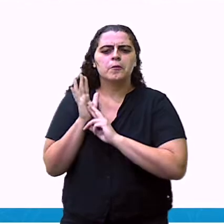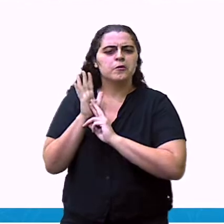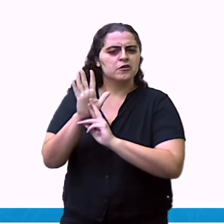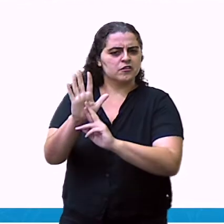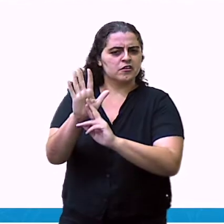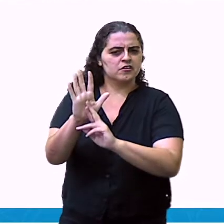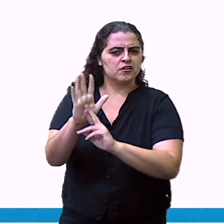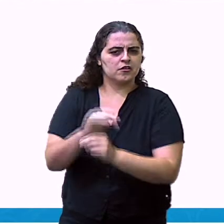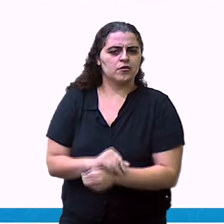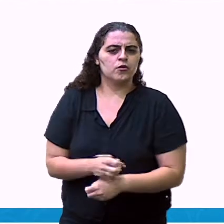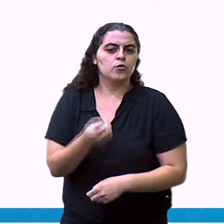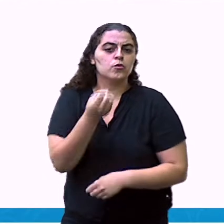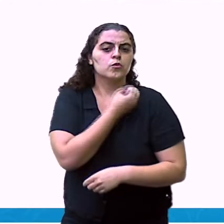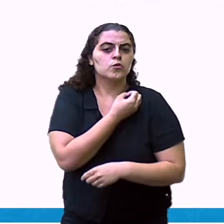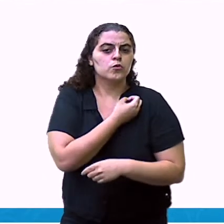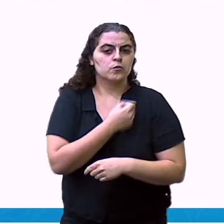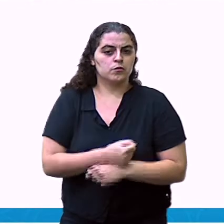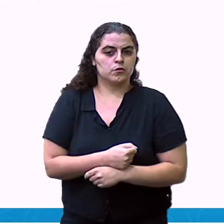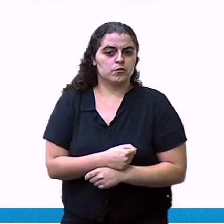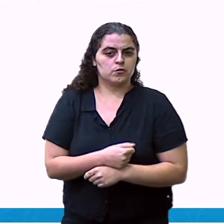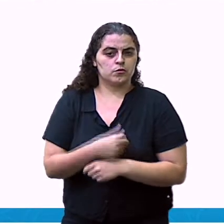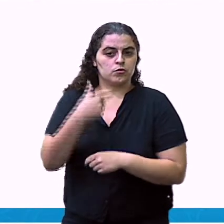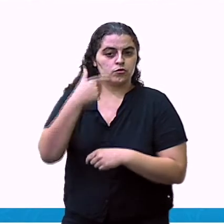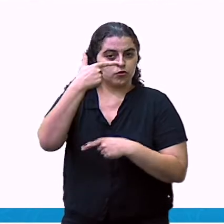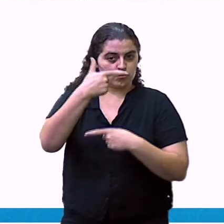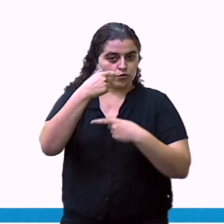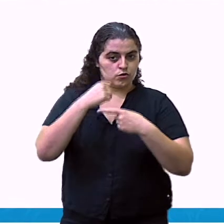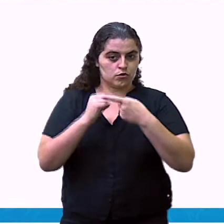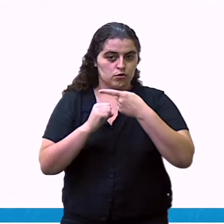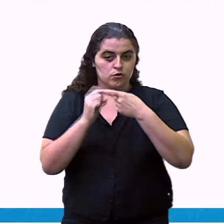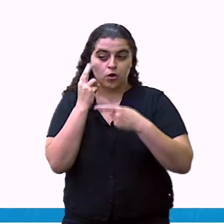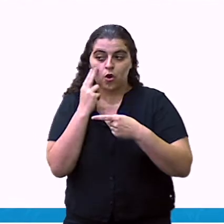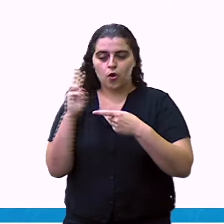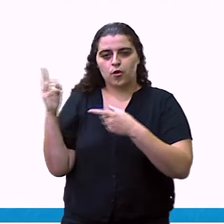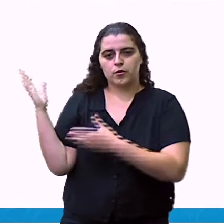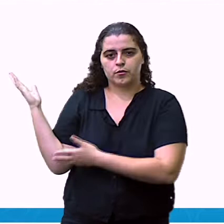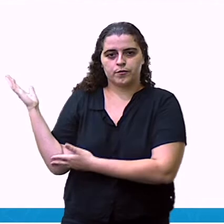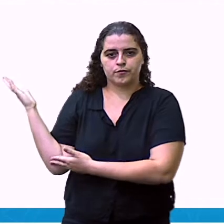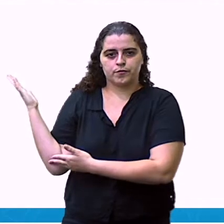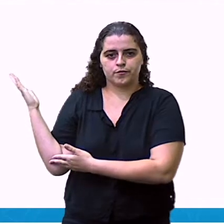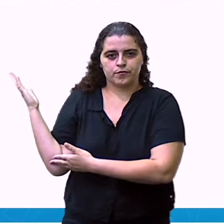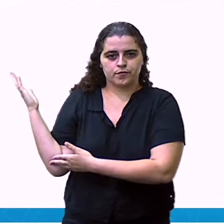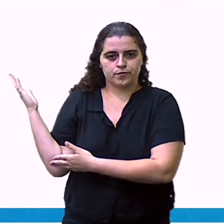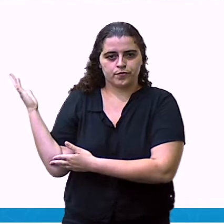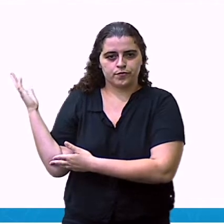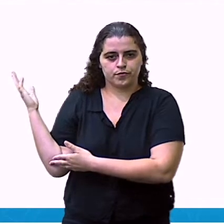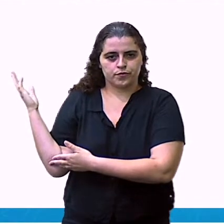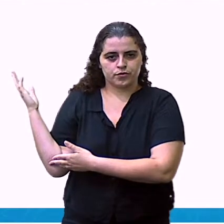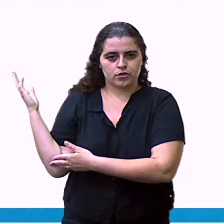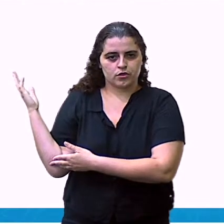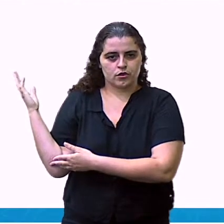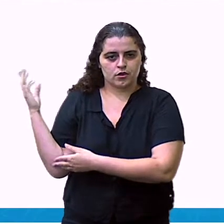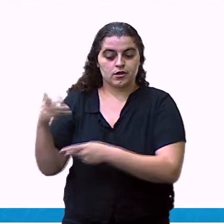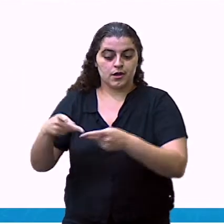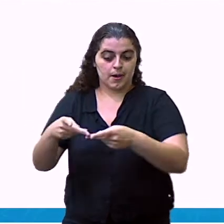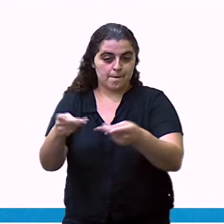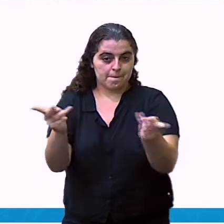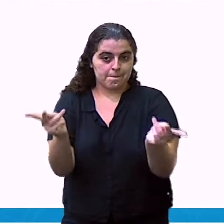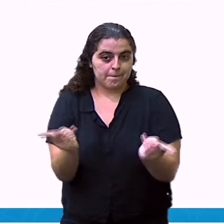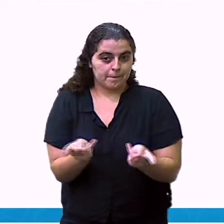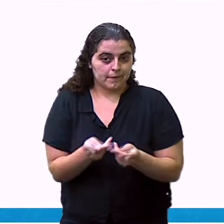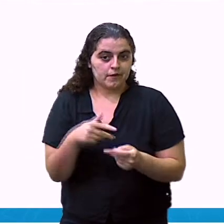representar este número na sua fração? Ou seja, se ele falou que a